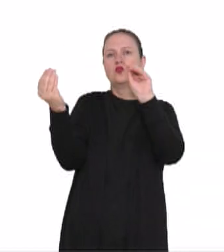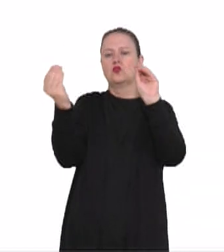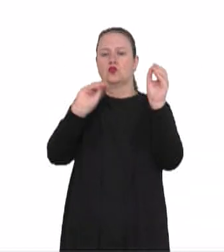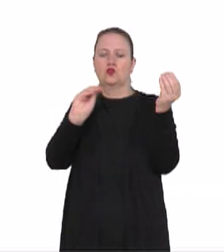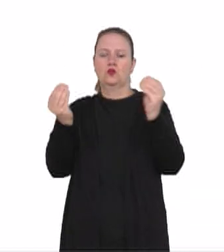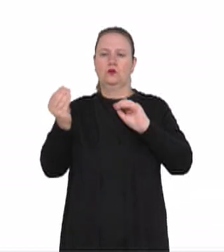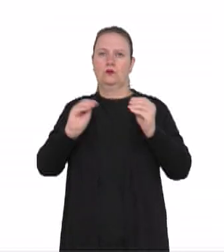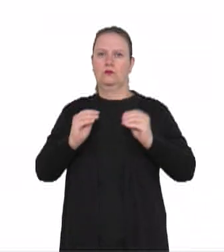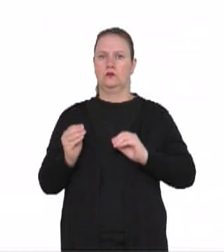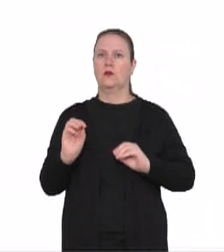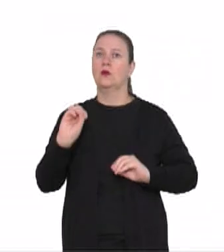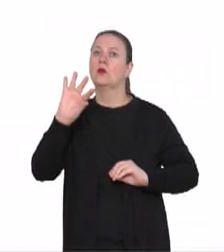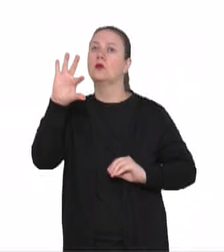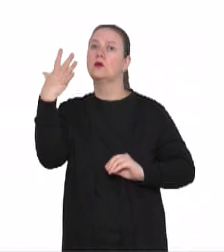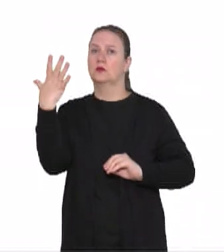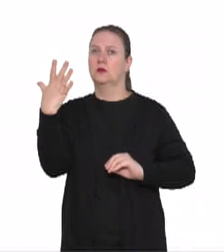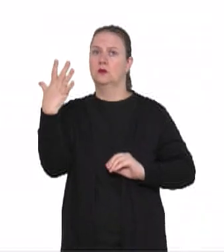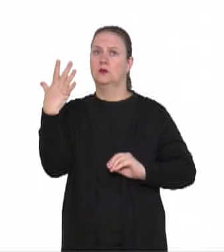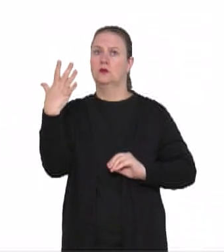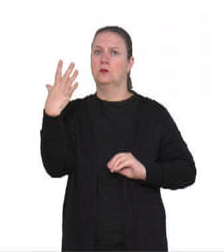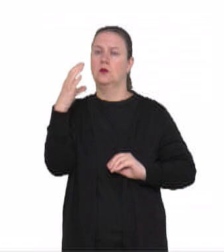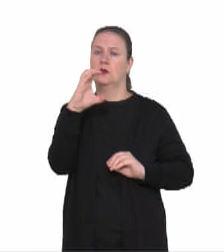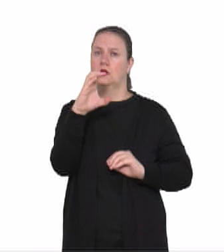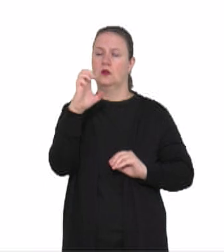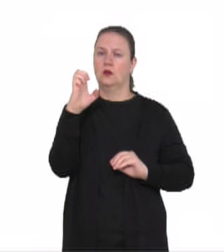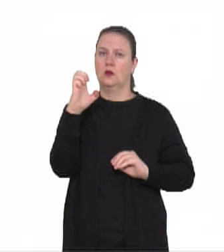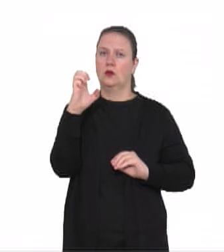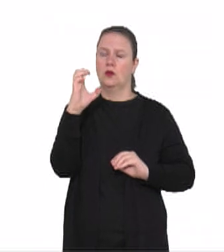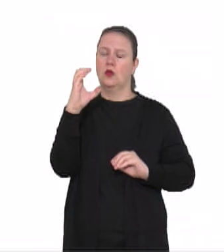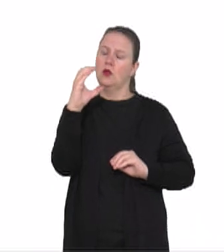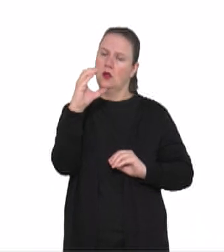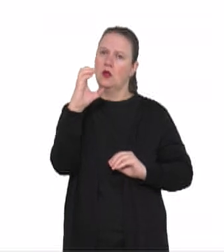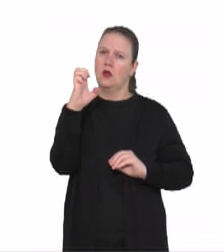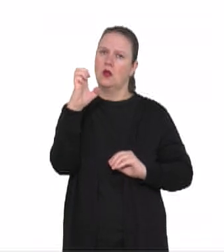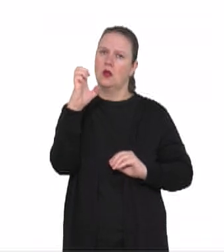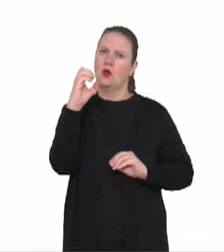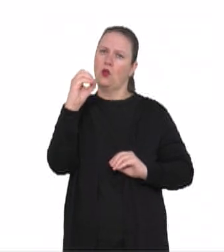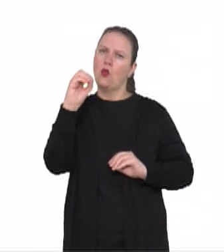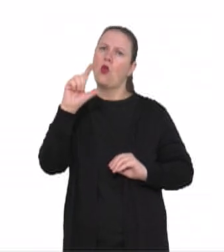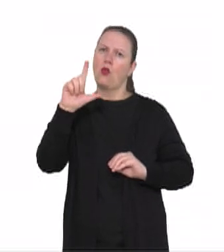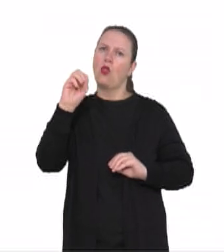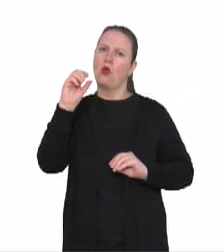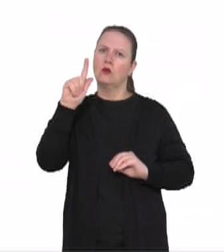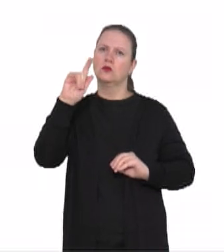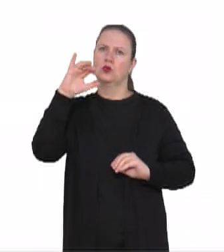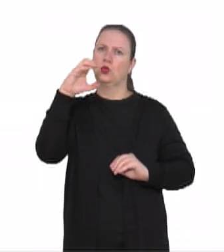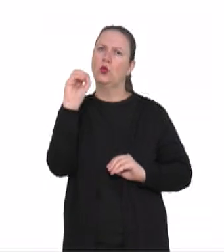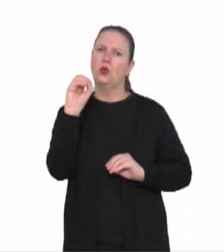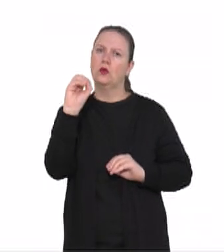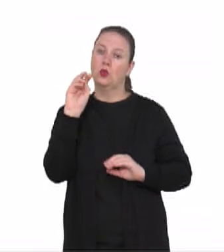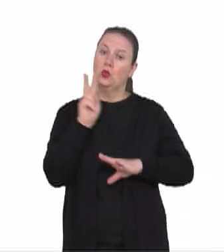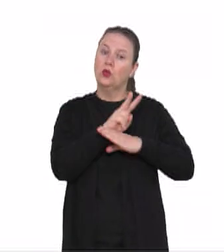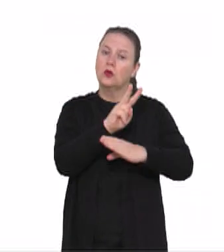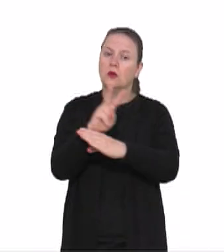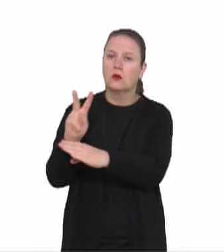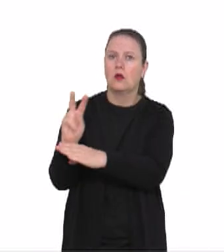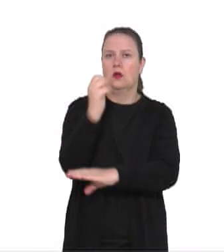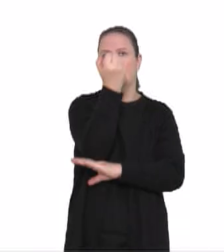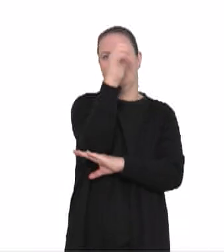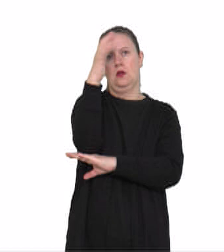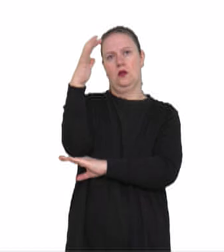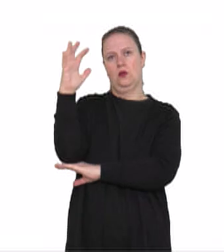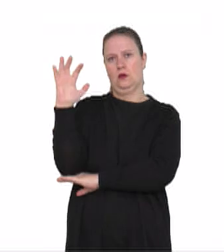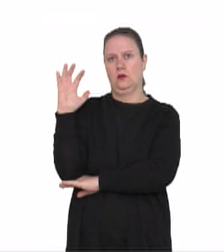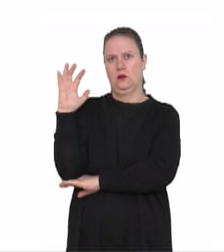fatos ecológicos com a forma correta do verbo entre parênteses. Aqui, a letra A diz televisions and